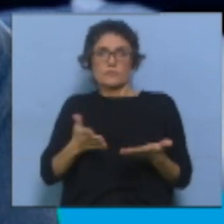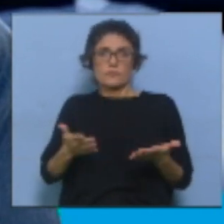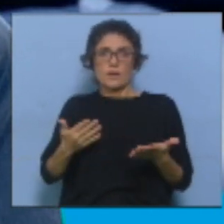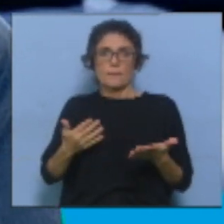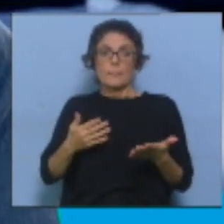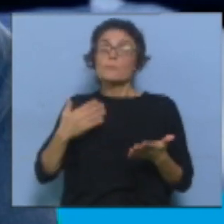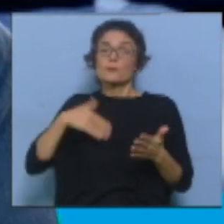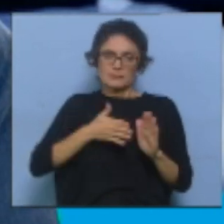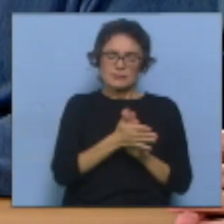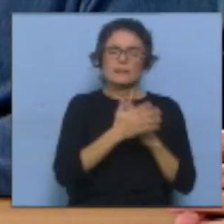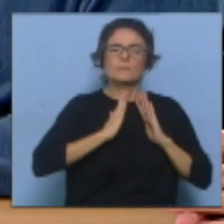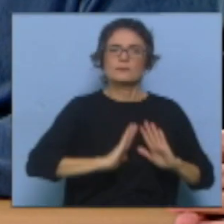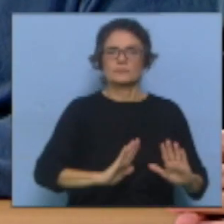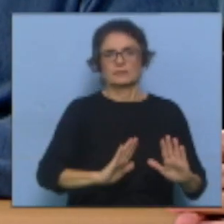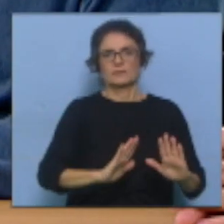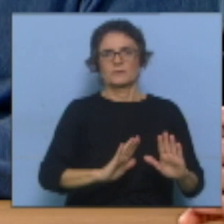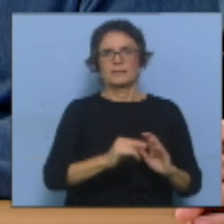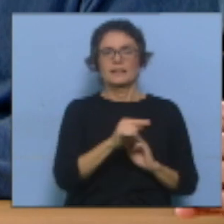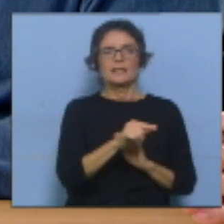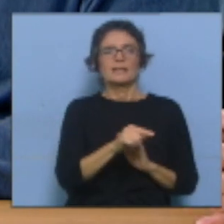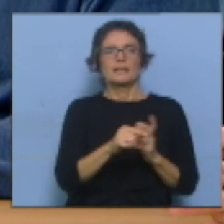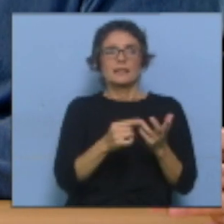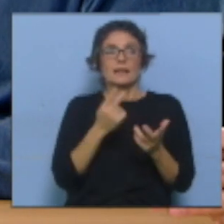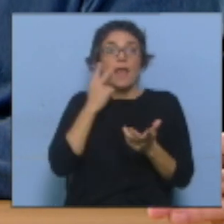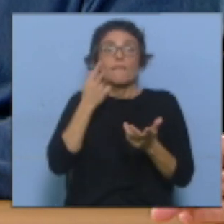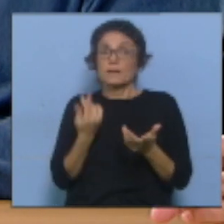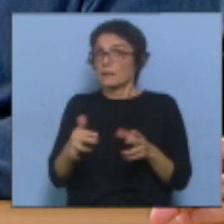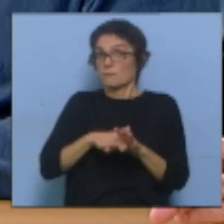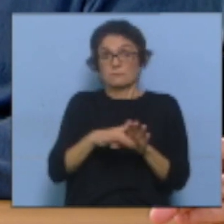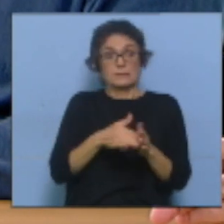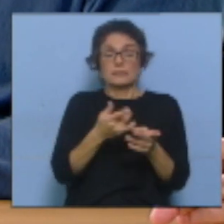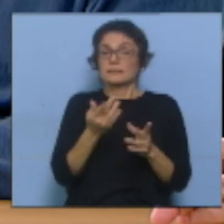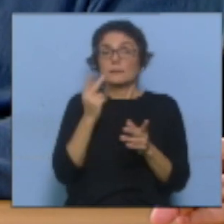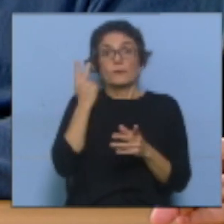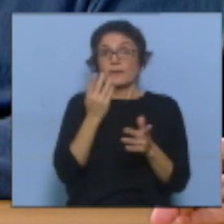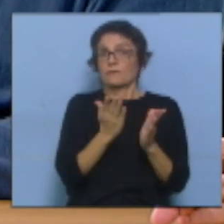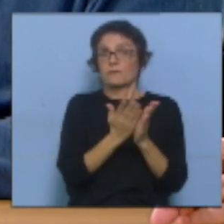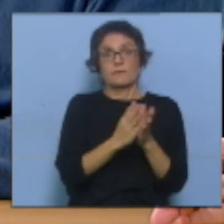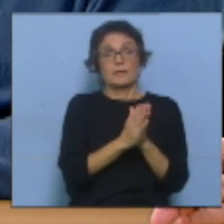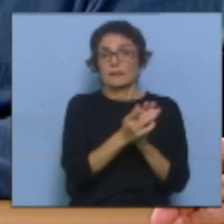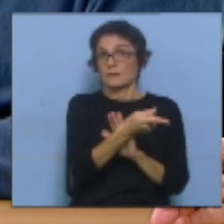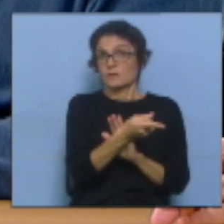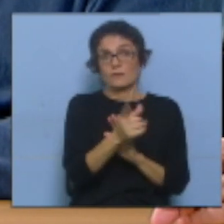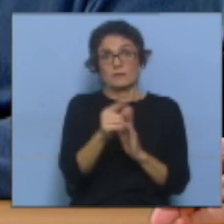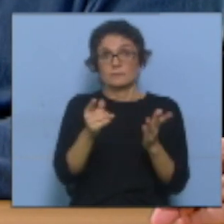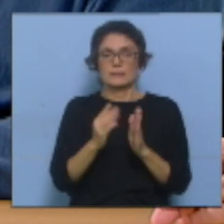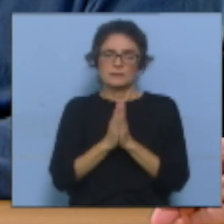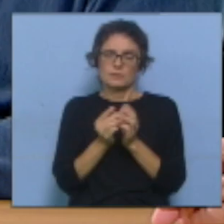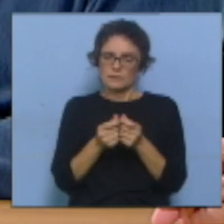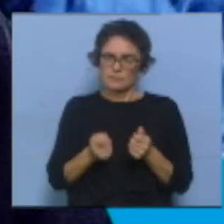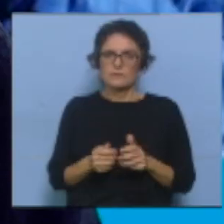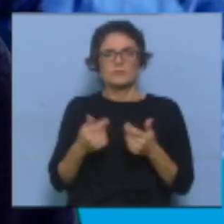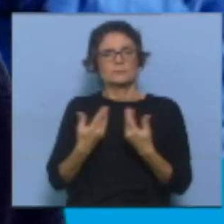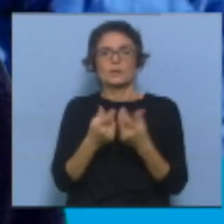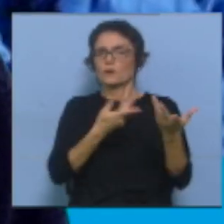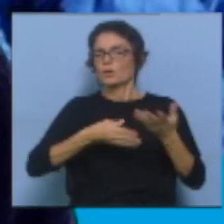família vai, de uma forma faz parte também da vida de seminário, e acompanhar-nos sobretudo também sabendo sempre na oração e quando vamos a casa poder contar